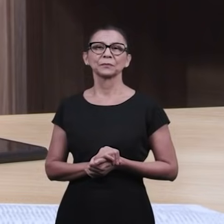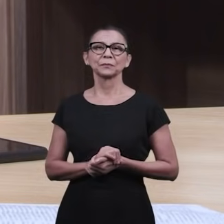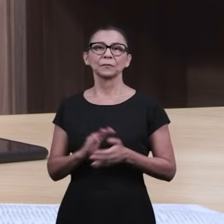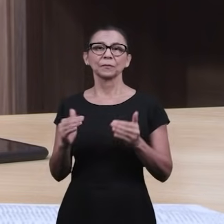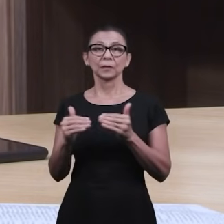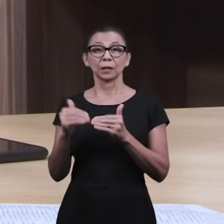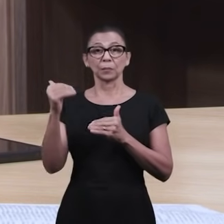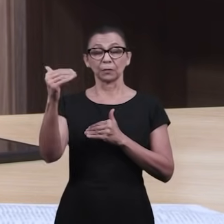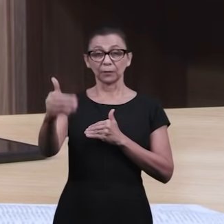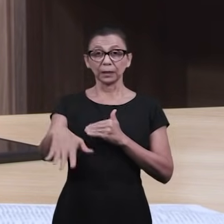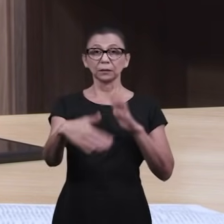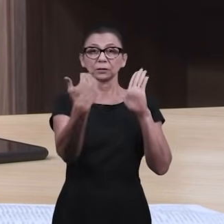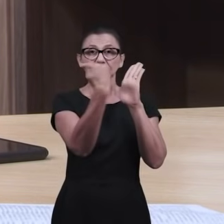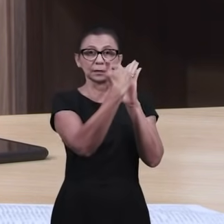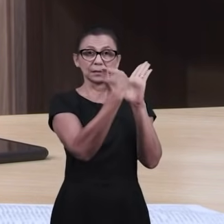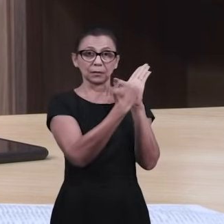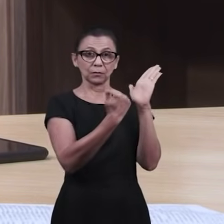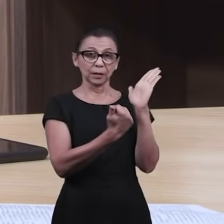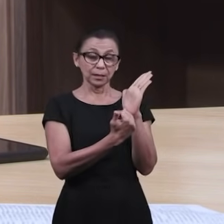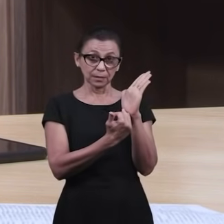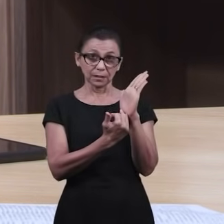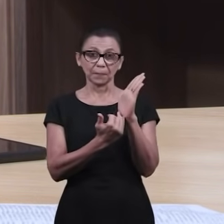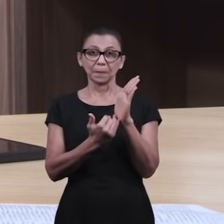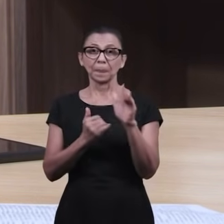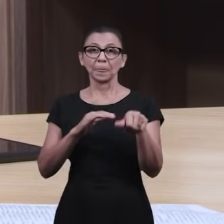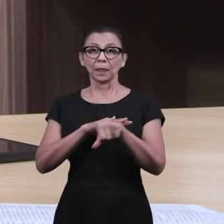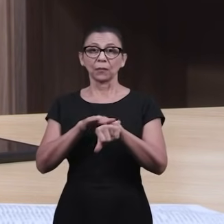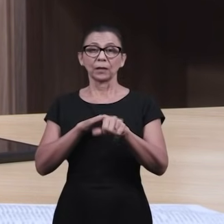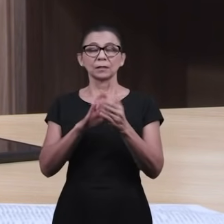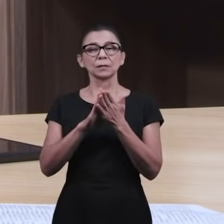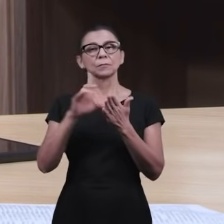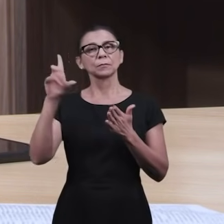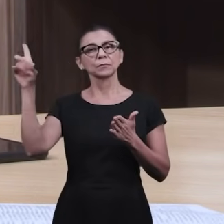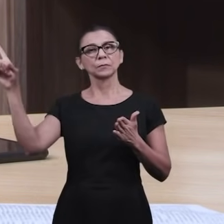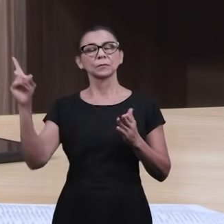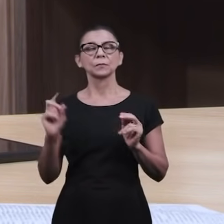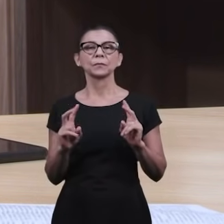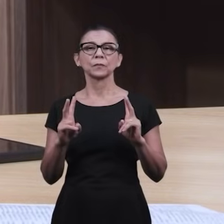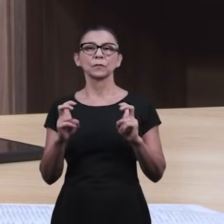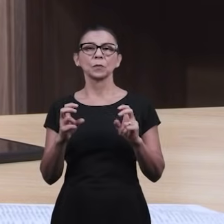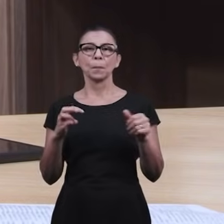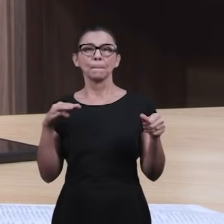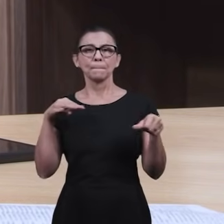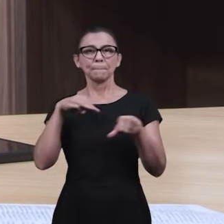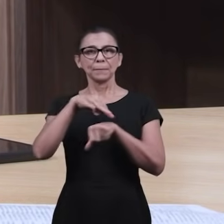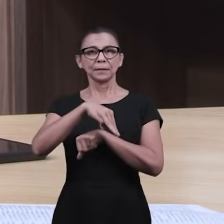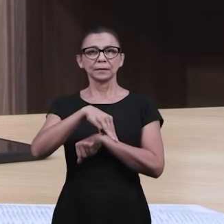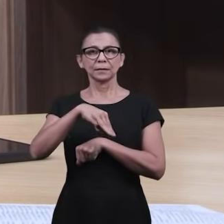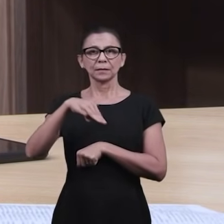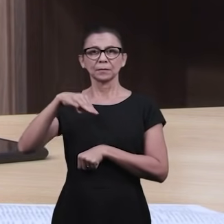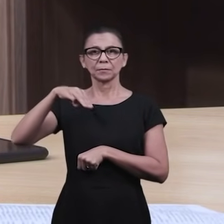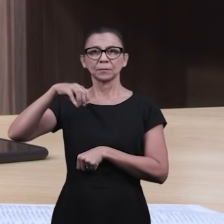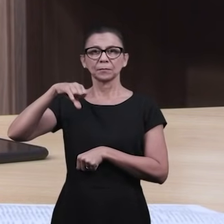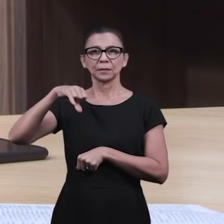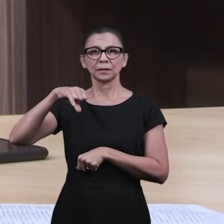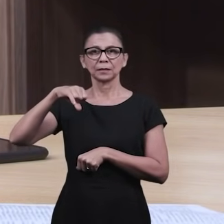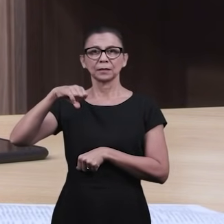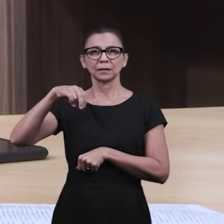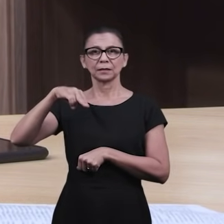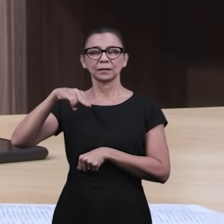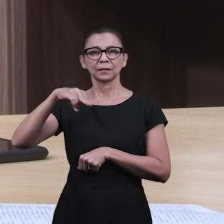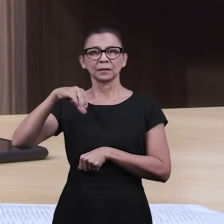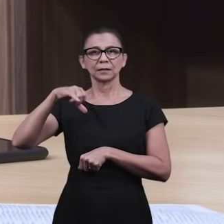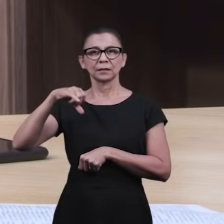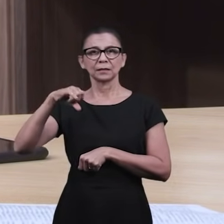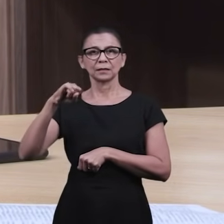partir de agora, essa sequência de programas Conversas Bíblicas, nós vamos abordar o assunto ministérios. E para tratar desse assunto,